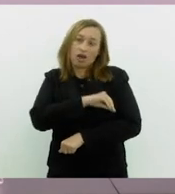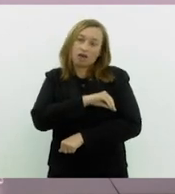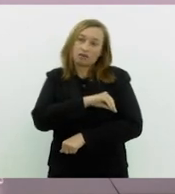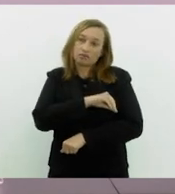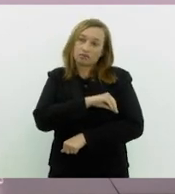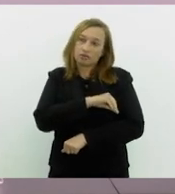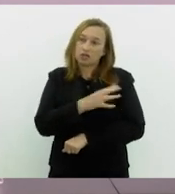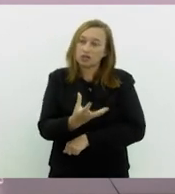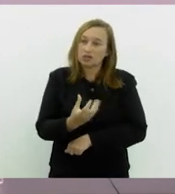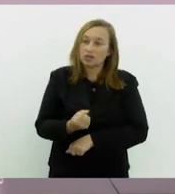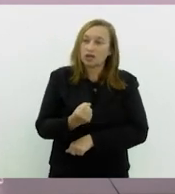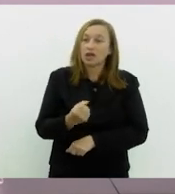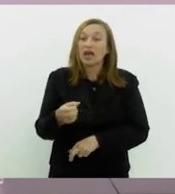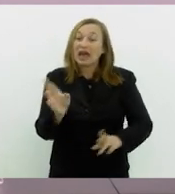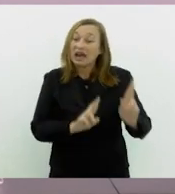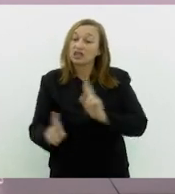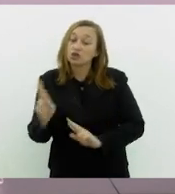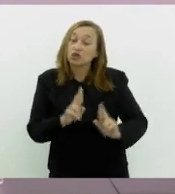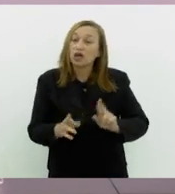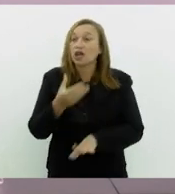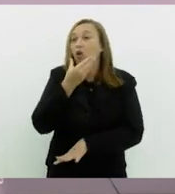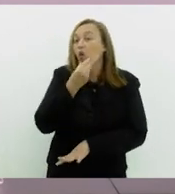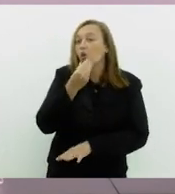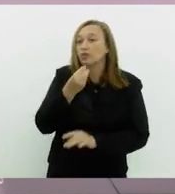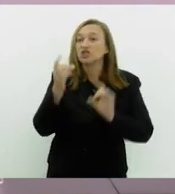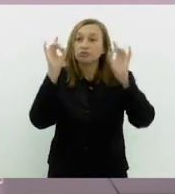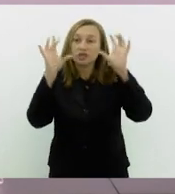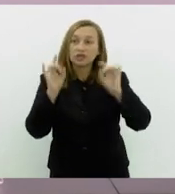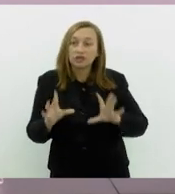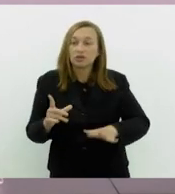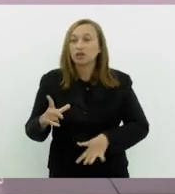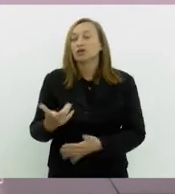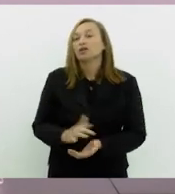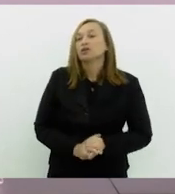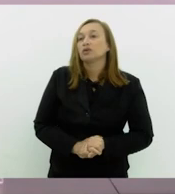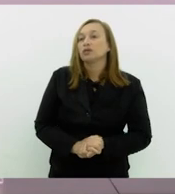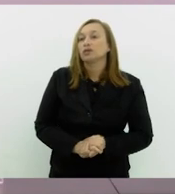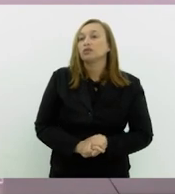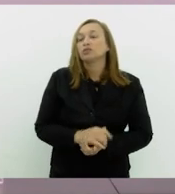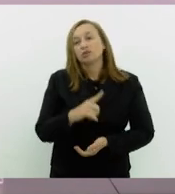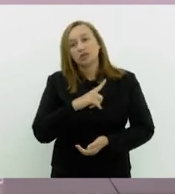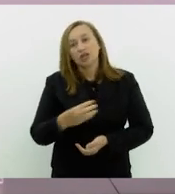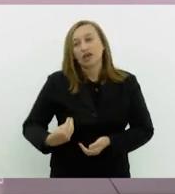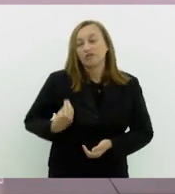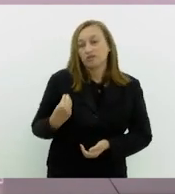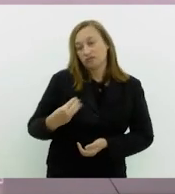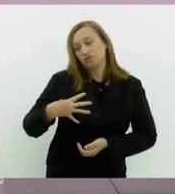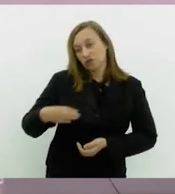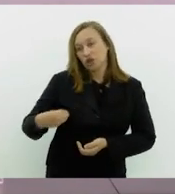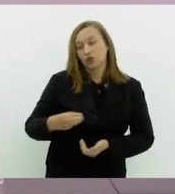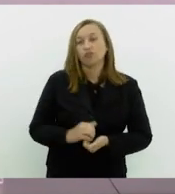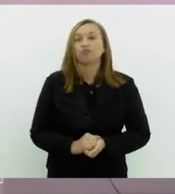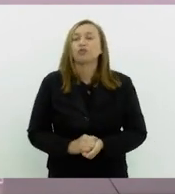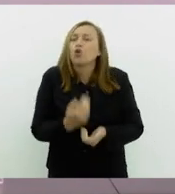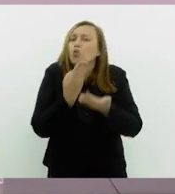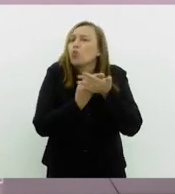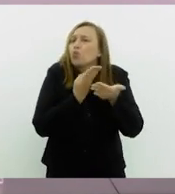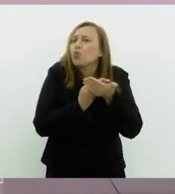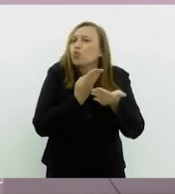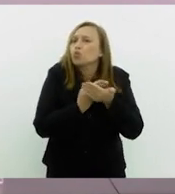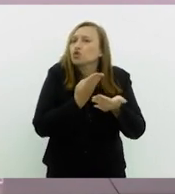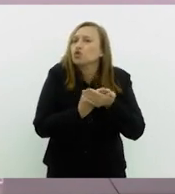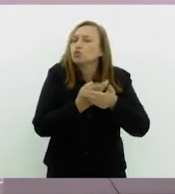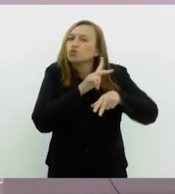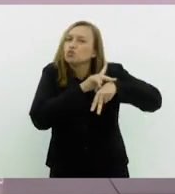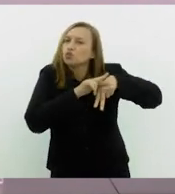com relação aos homens, especialmente quando existe a presença dos filhos. O estudo